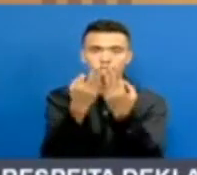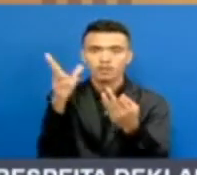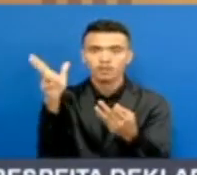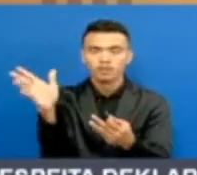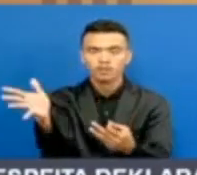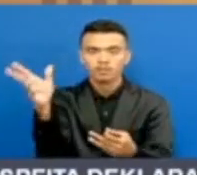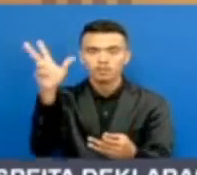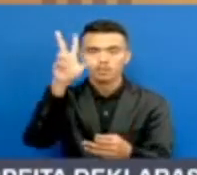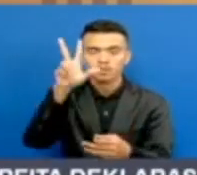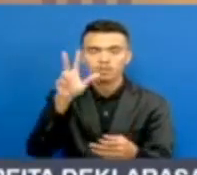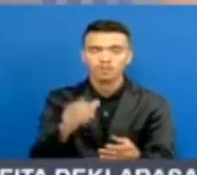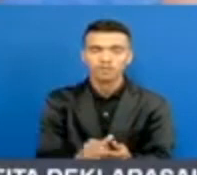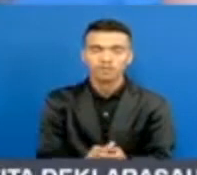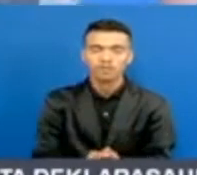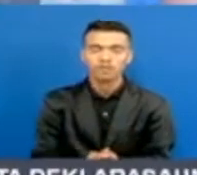Tolu.